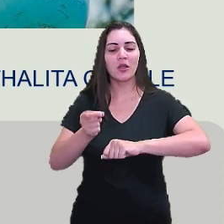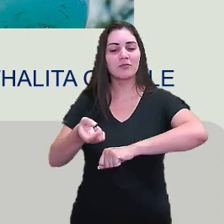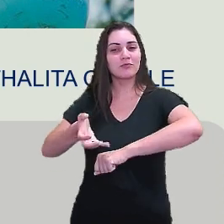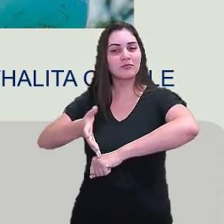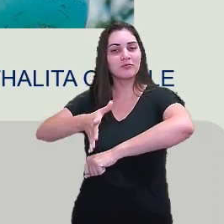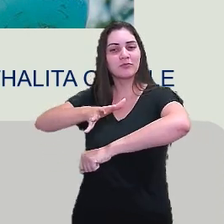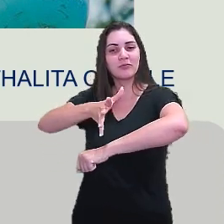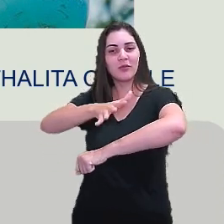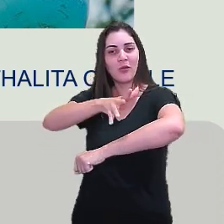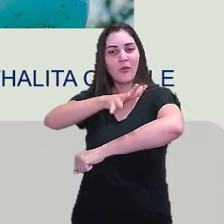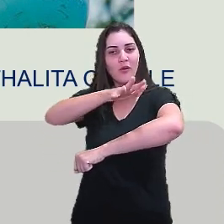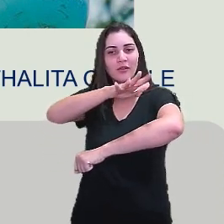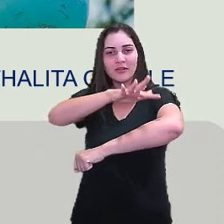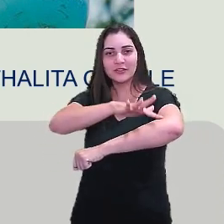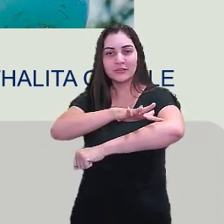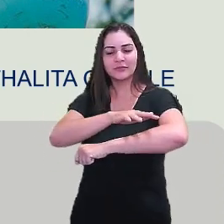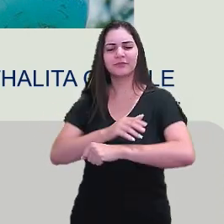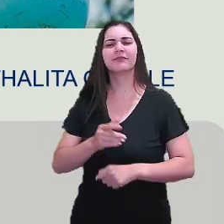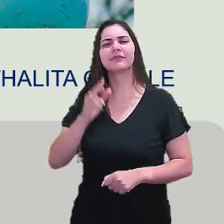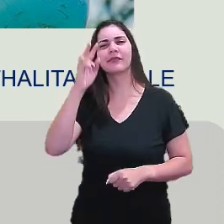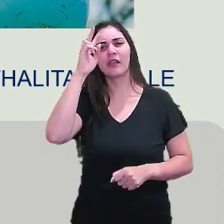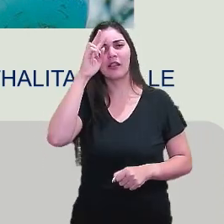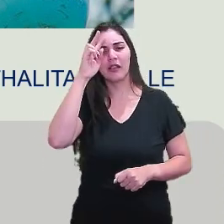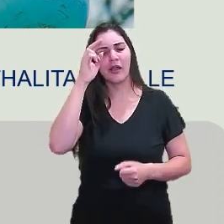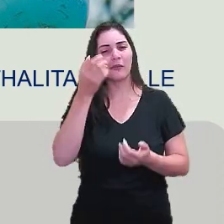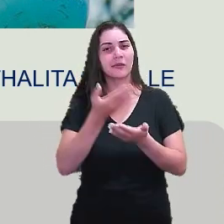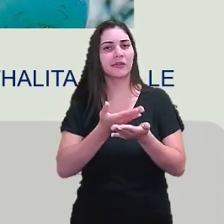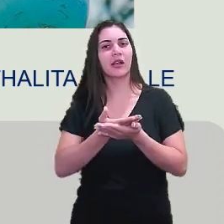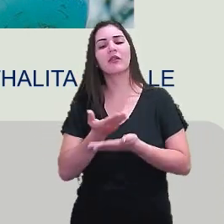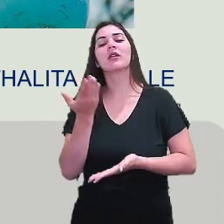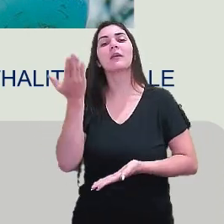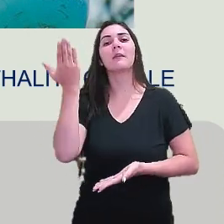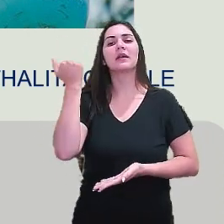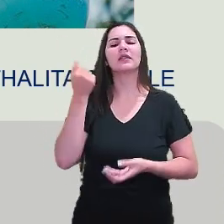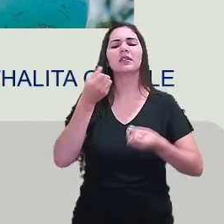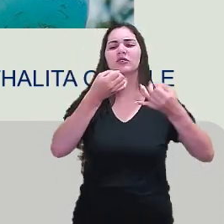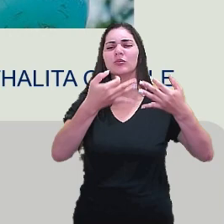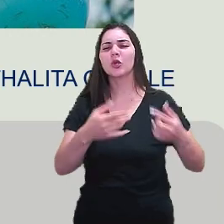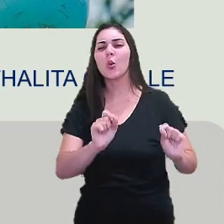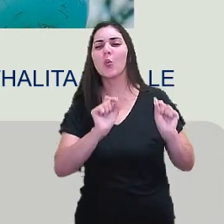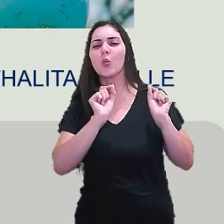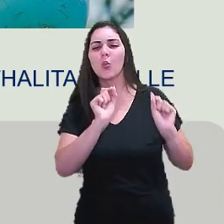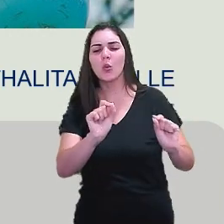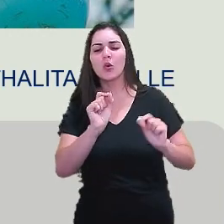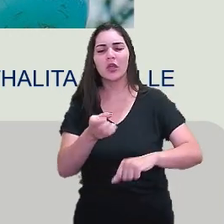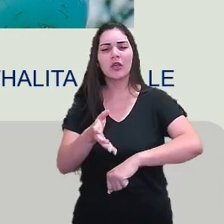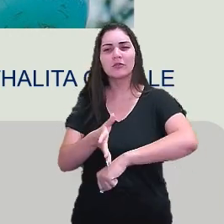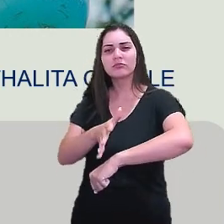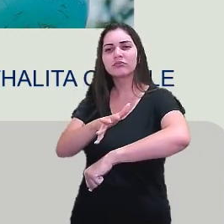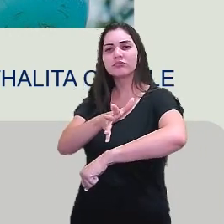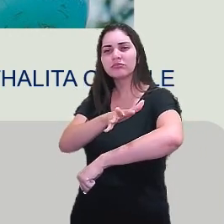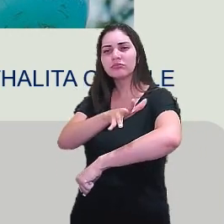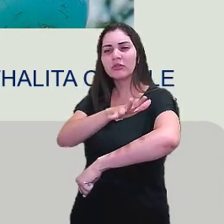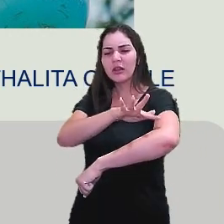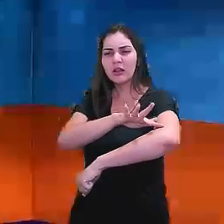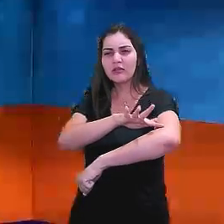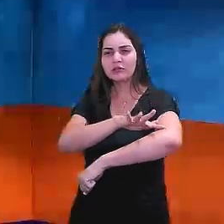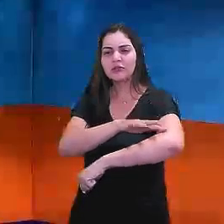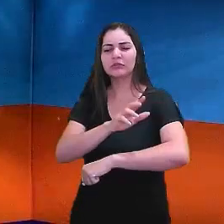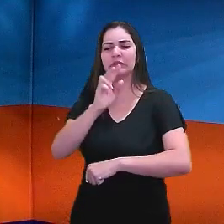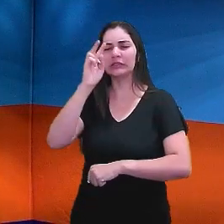relevo. Detalhe, lembra que a aula passada a gente falou um pouquinho sobre o que era o relevo e tudo mais? Lembra em aulas passadas que a gente falou sobre